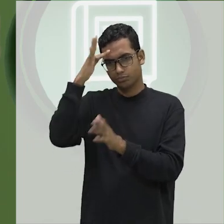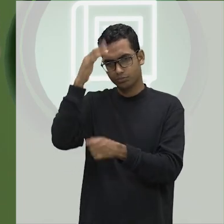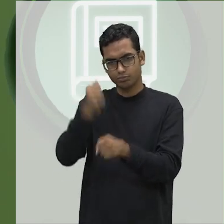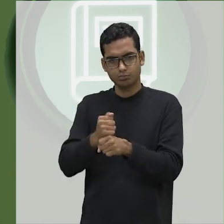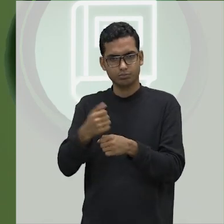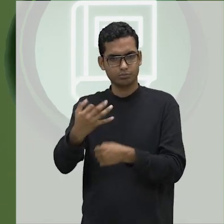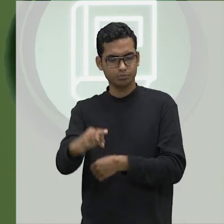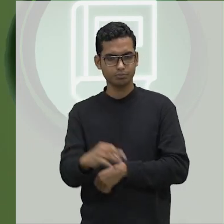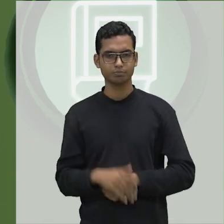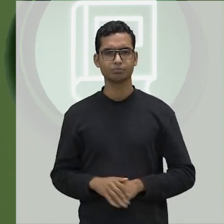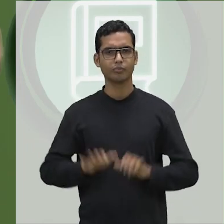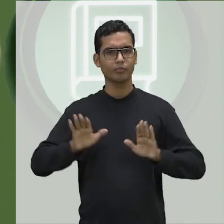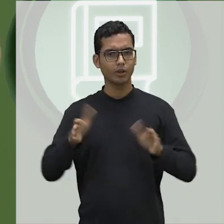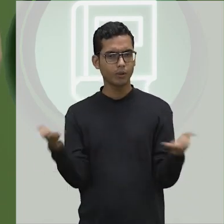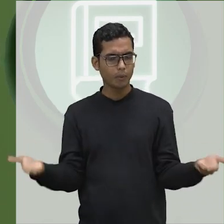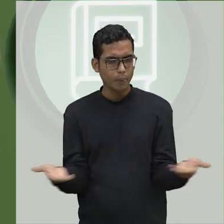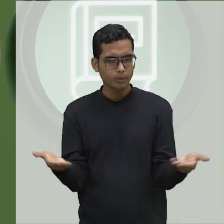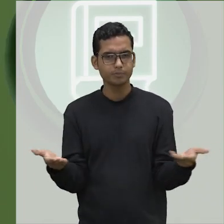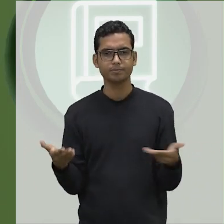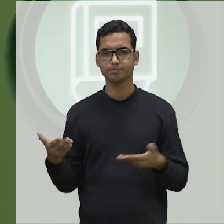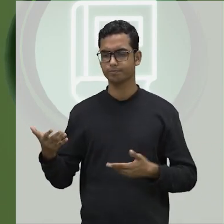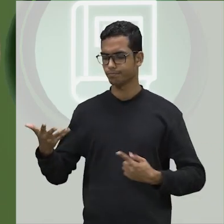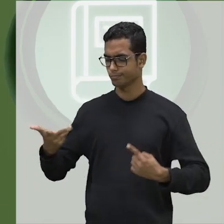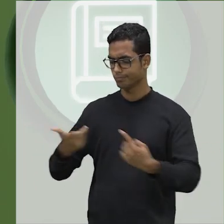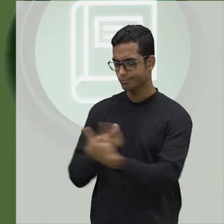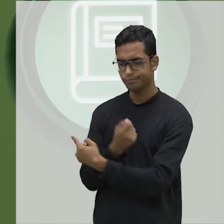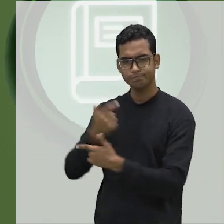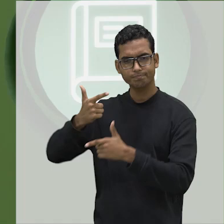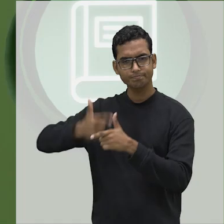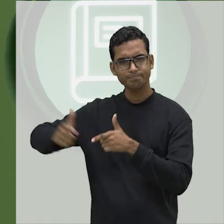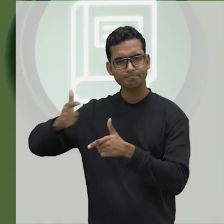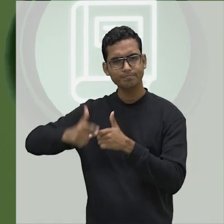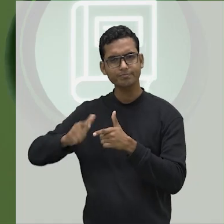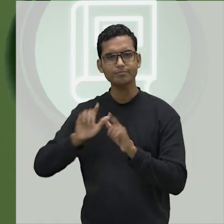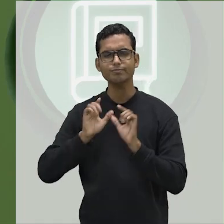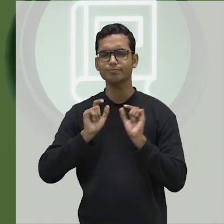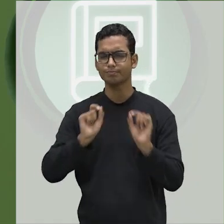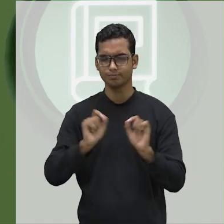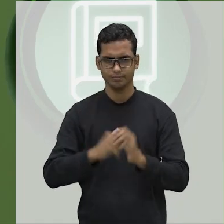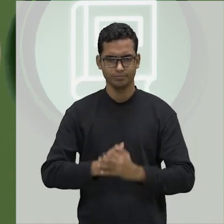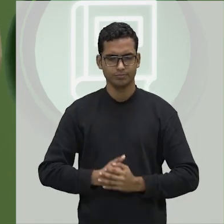que veja bem, muitos desses problemas estão sendo aí